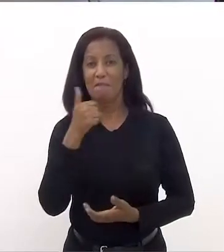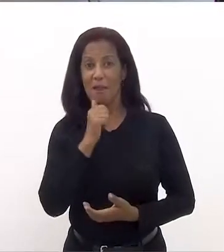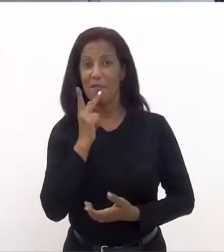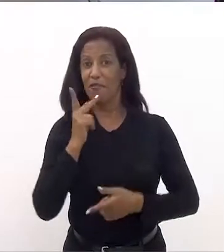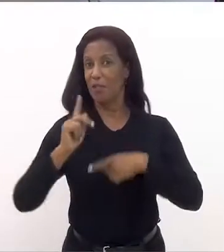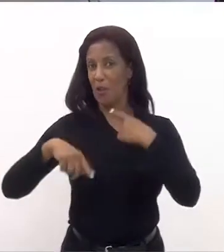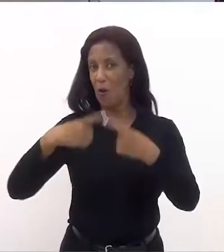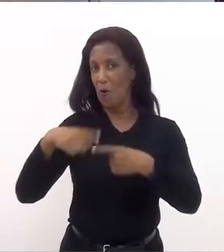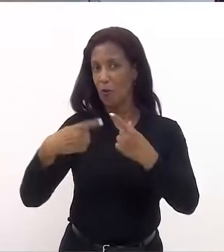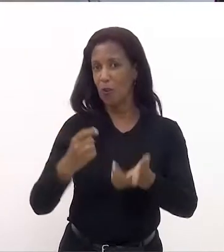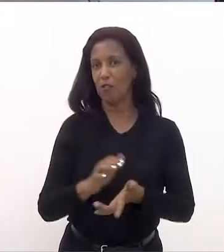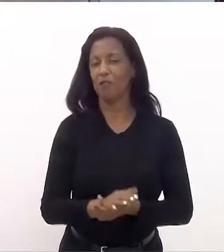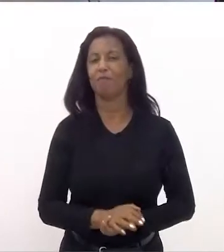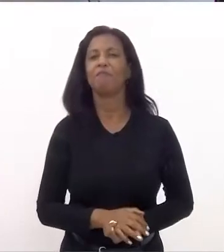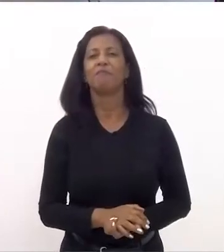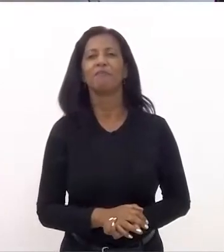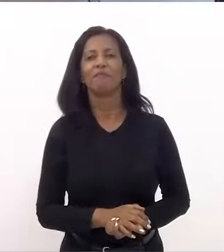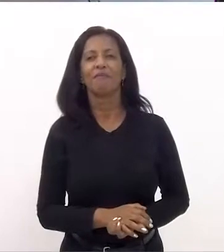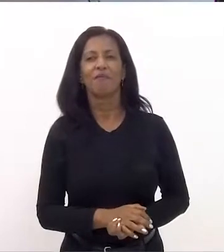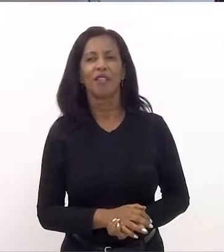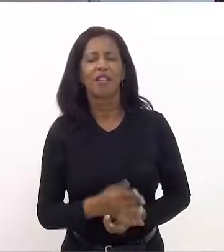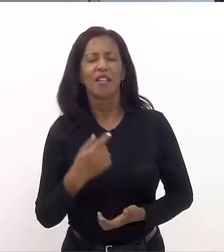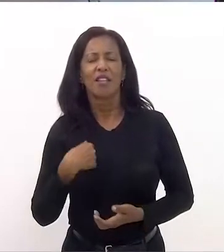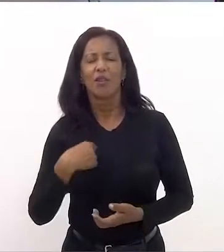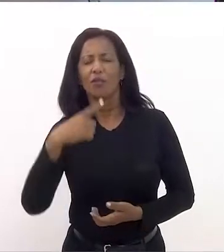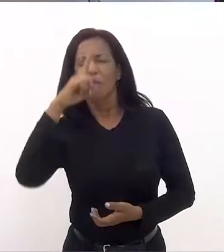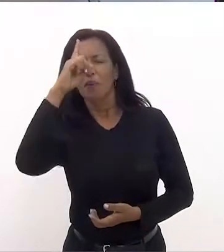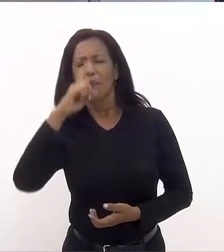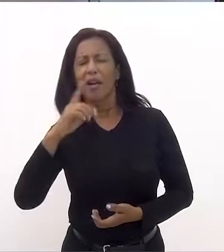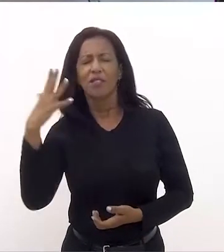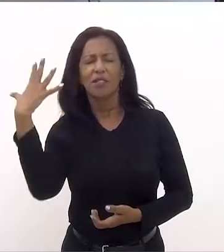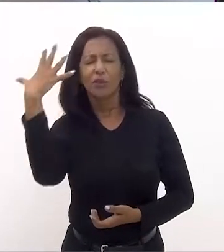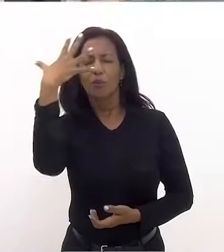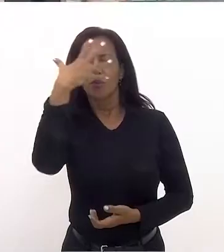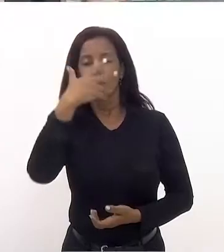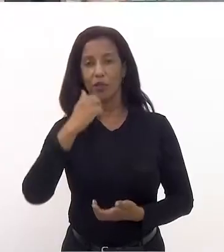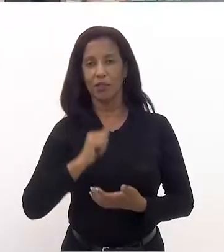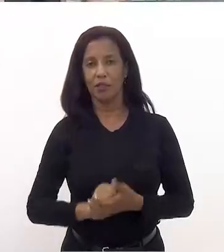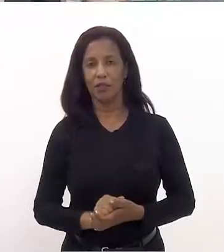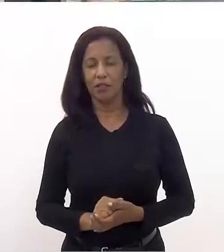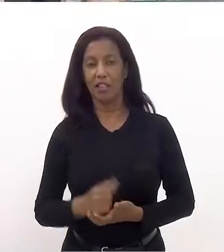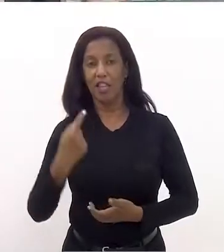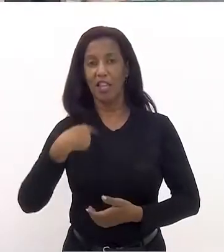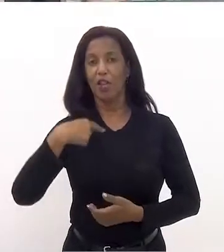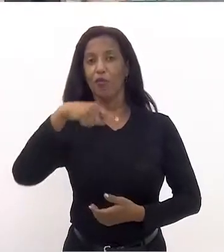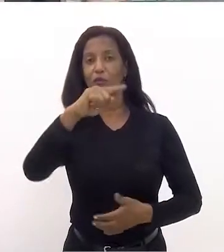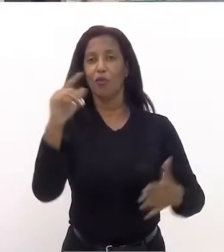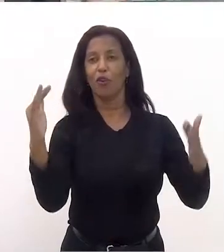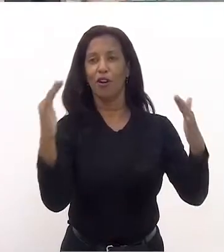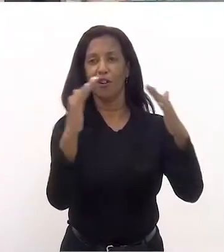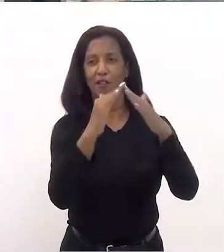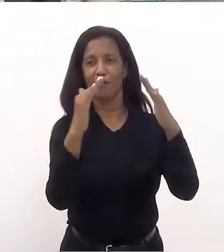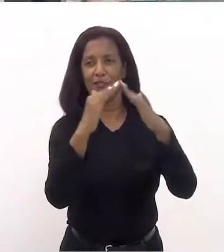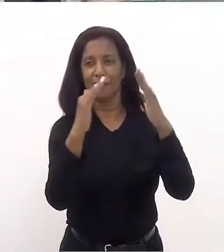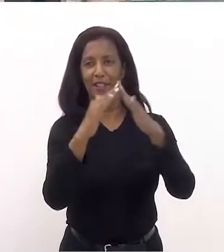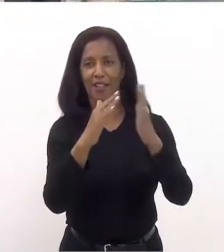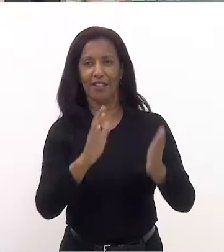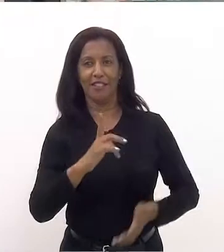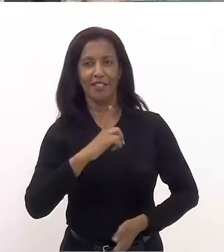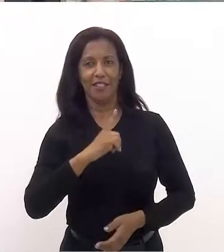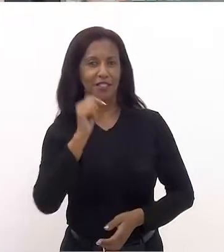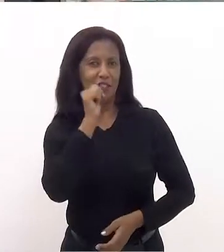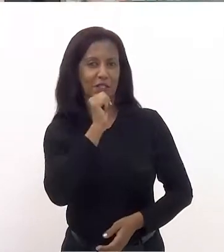E rolou. Daniela, uma imagem tão bonita é que eu fui para uma casa que tinha